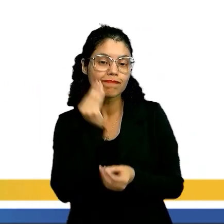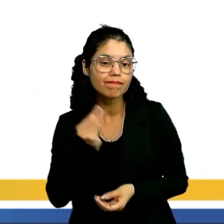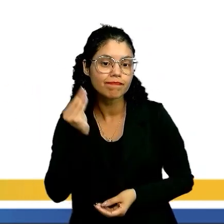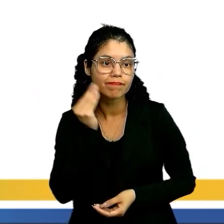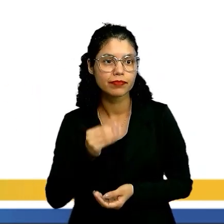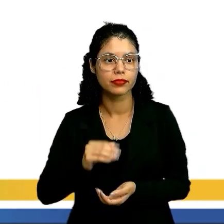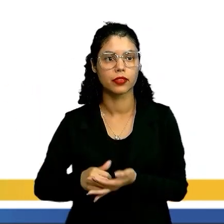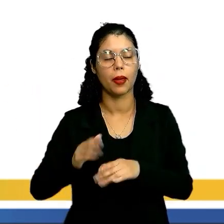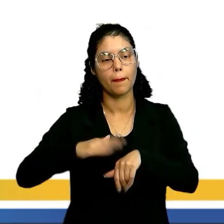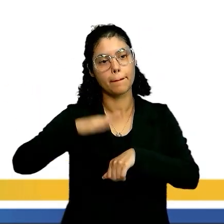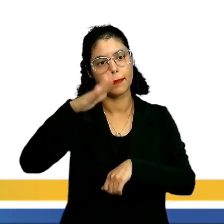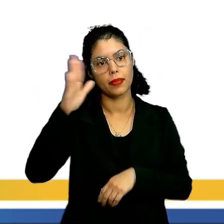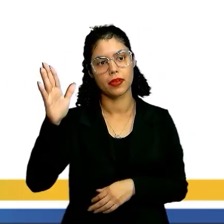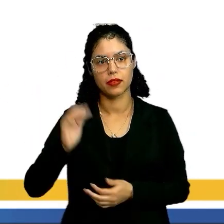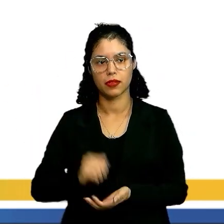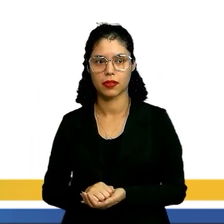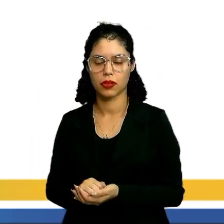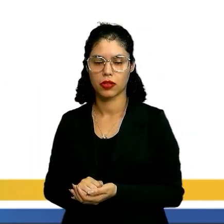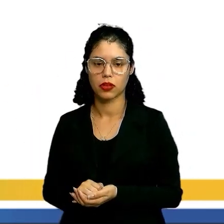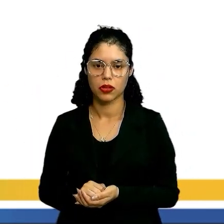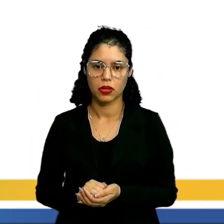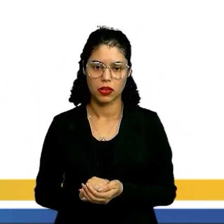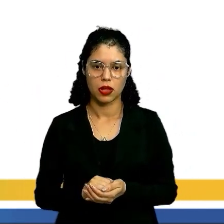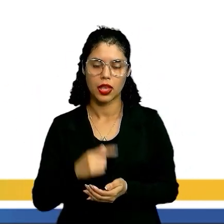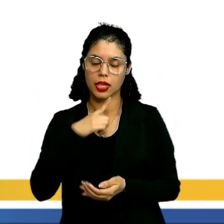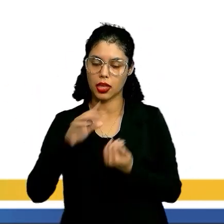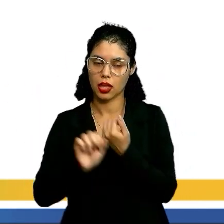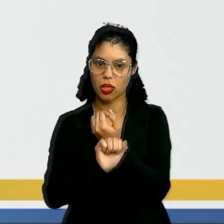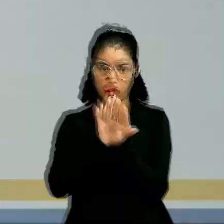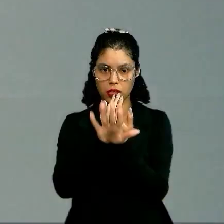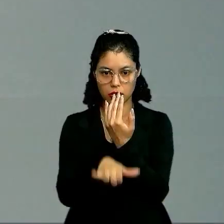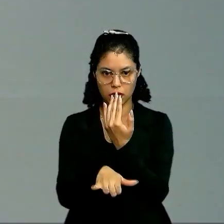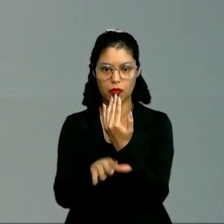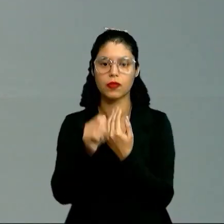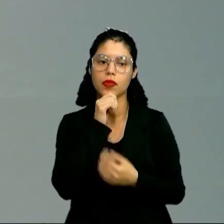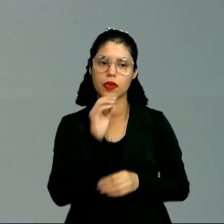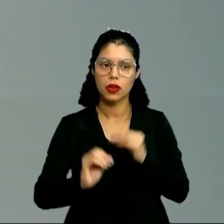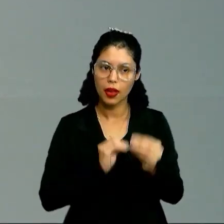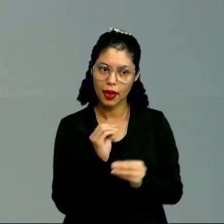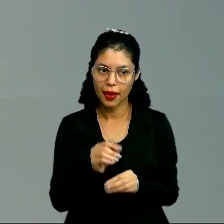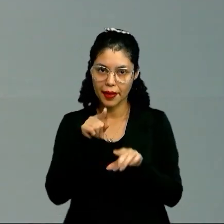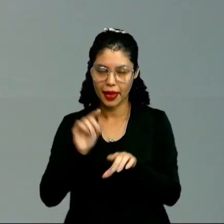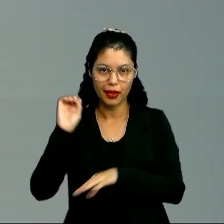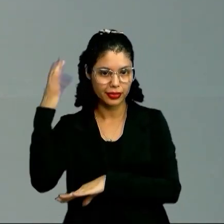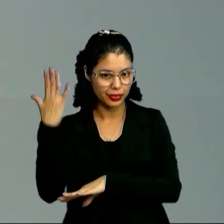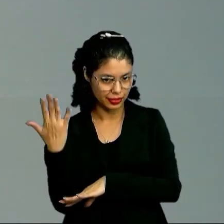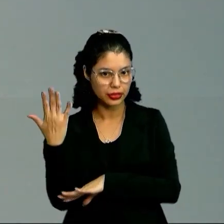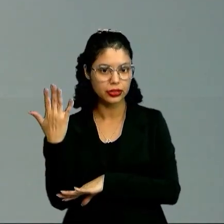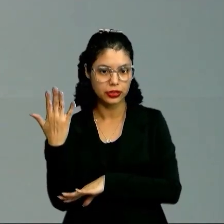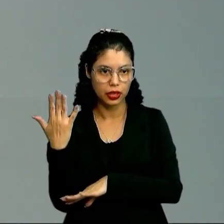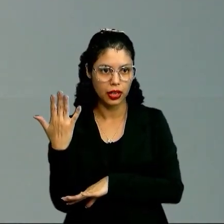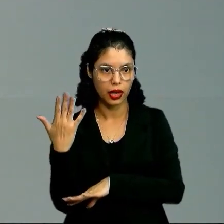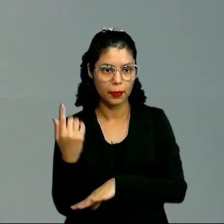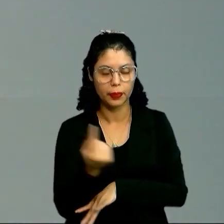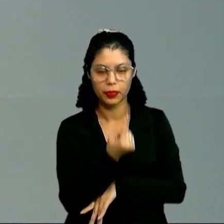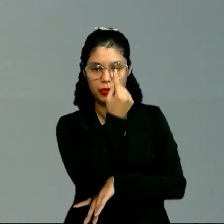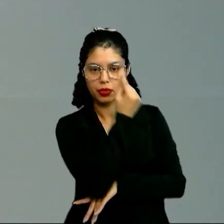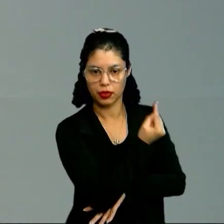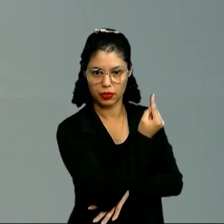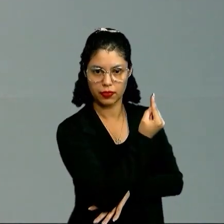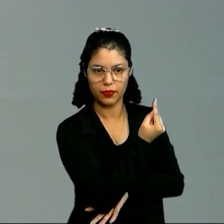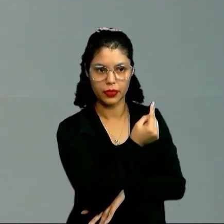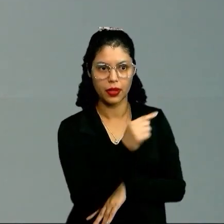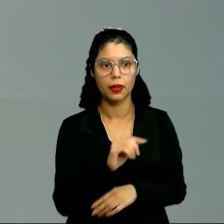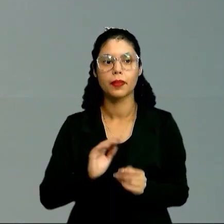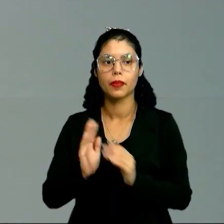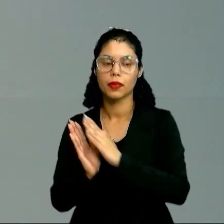ir para o lado mais, né, sombreado que tem da planta. Só que esse momento que a concentração de auxina vai para um lado, faz com que